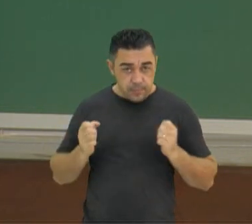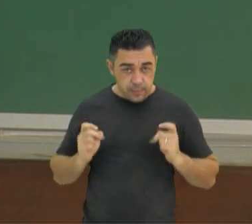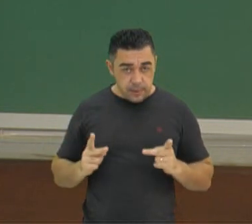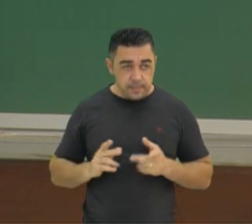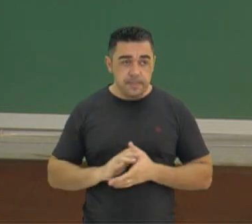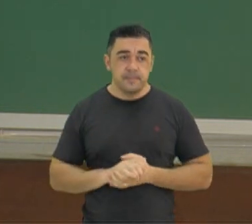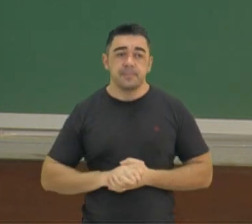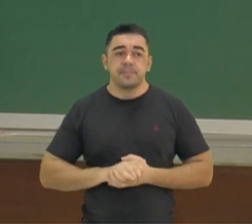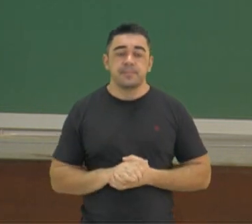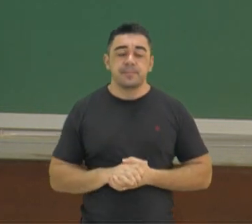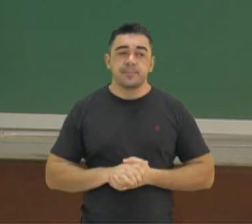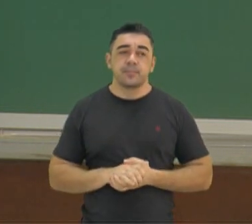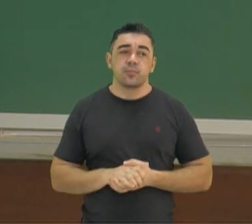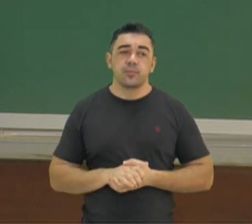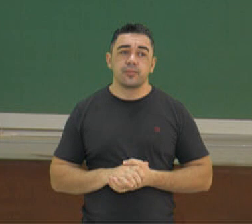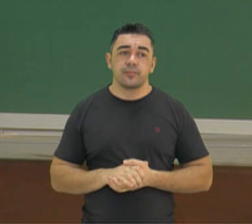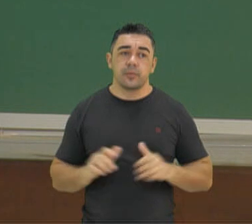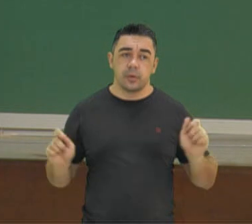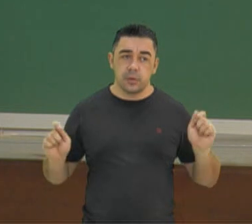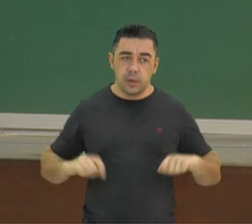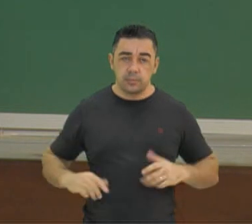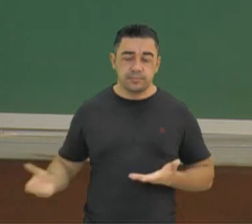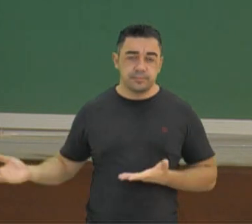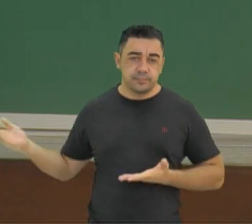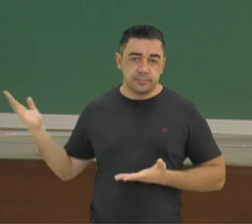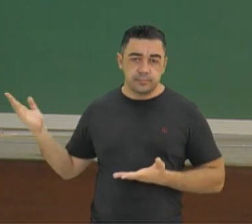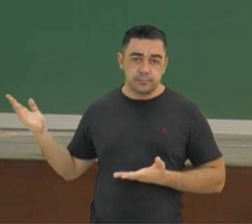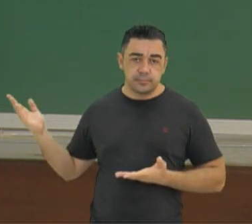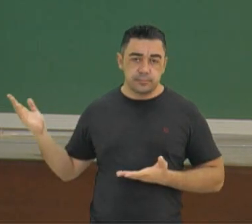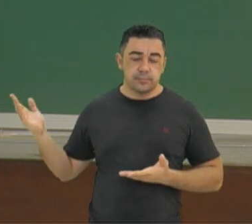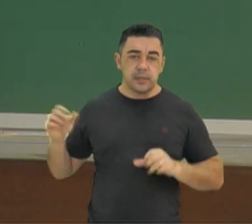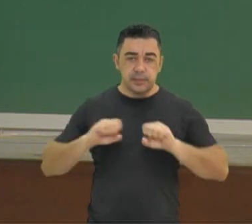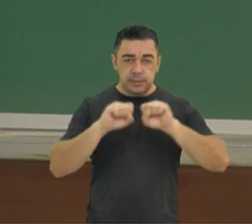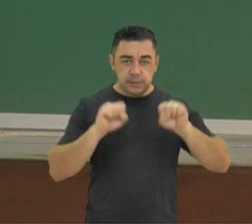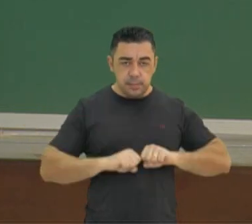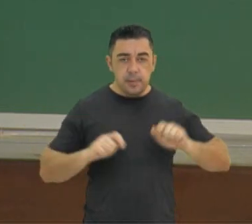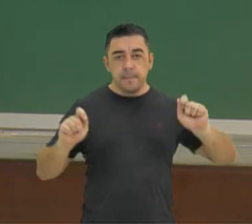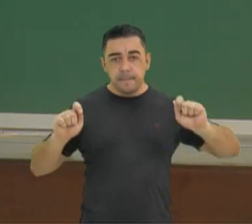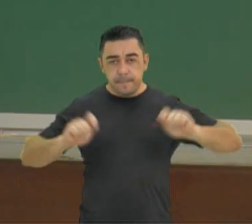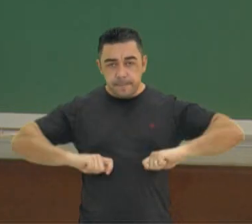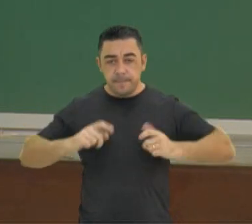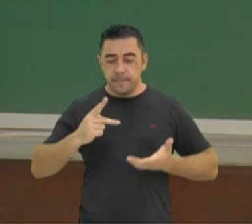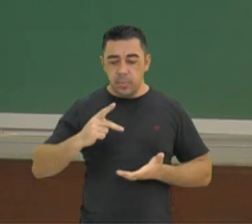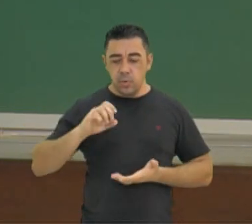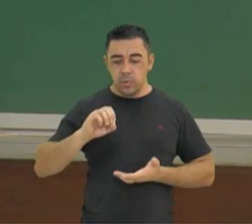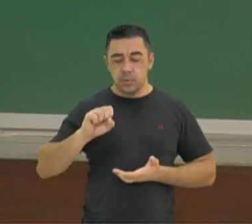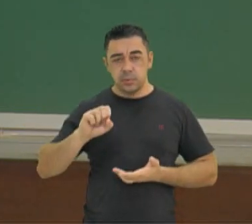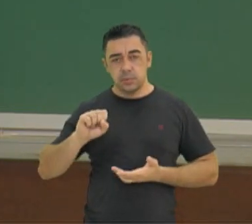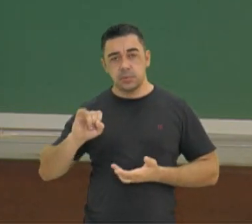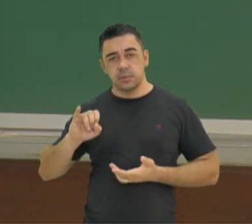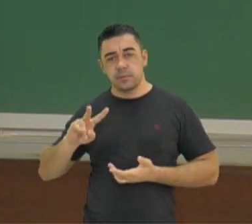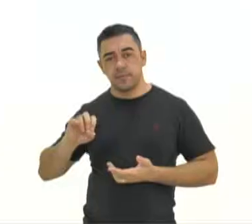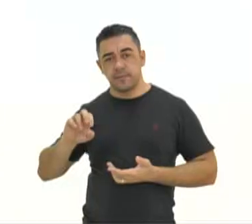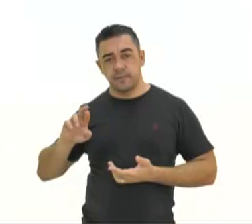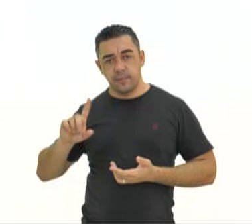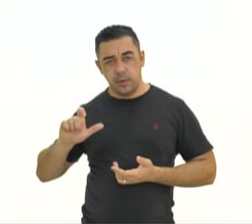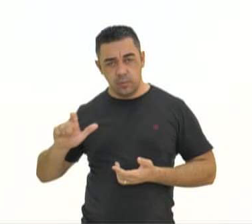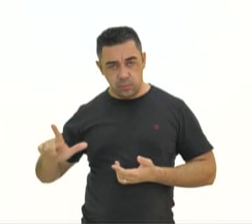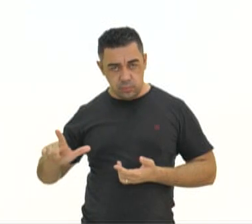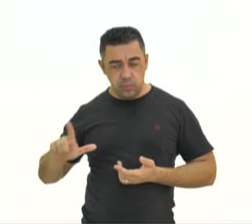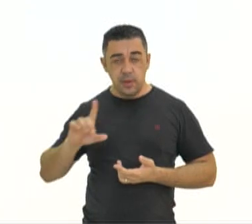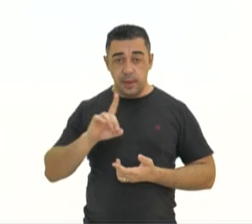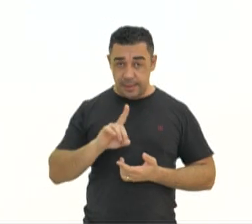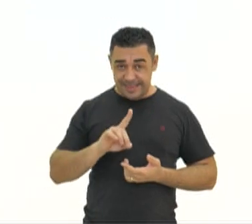bem? Então temos aqui, ó, o nosso sistema possível. O que é um sistema possível, né? Ele pode